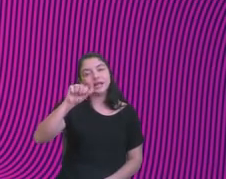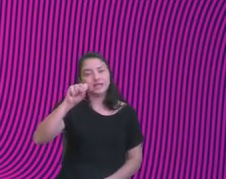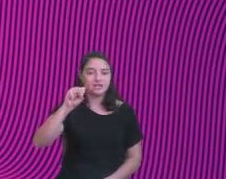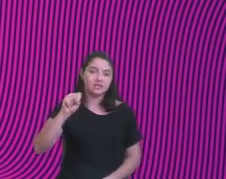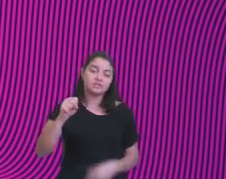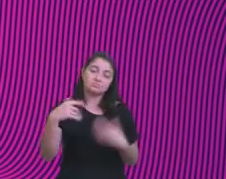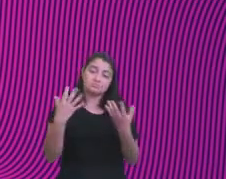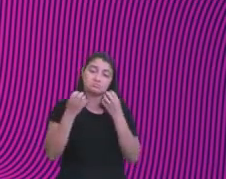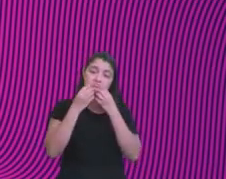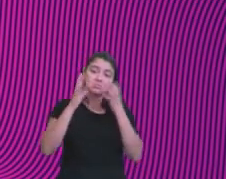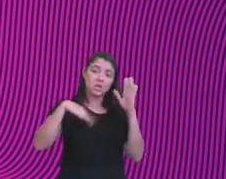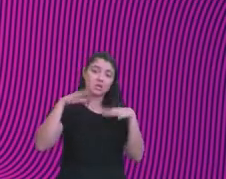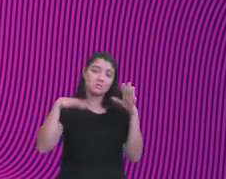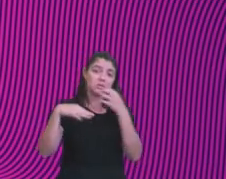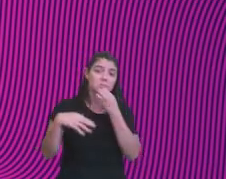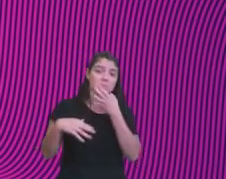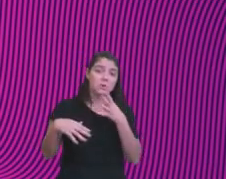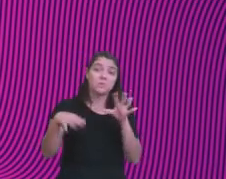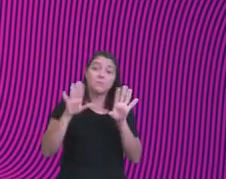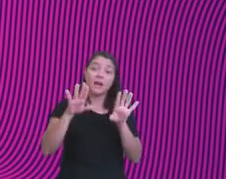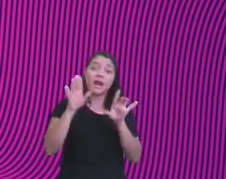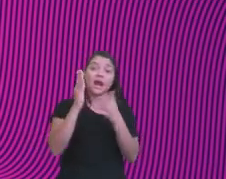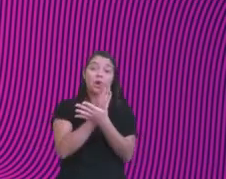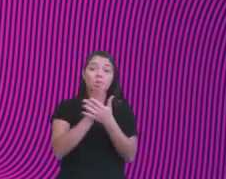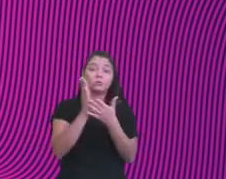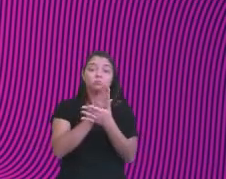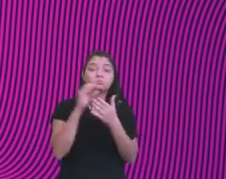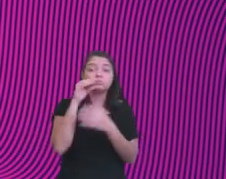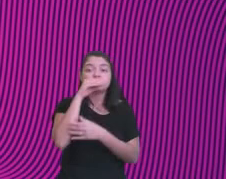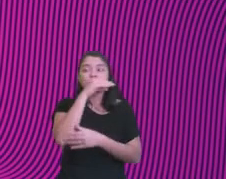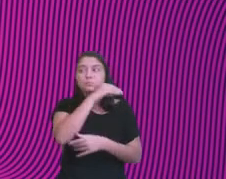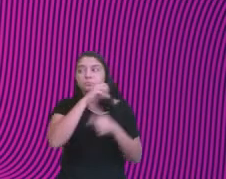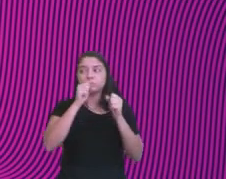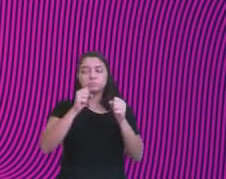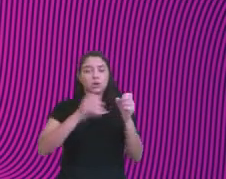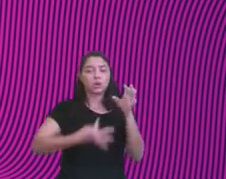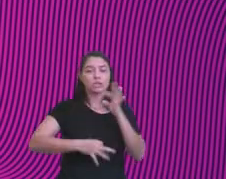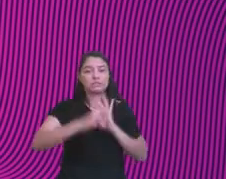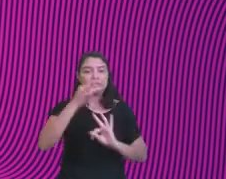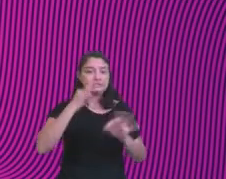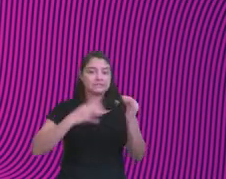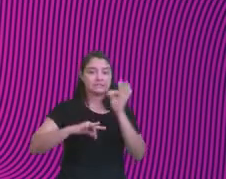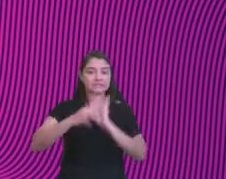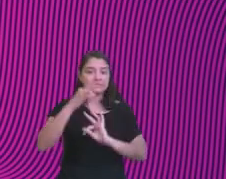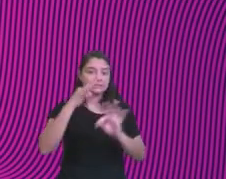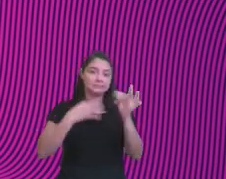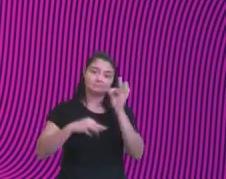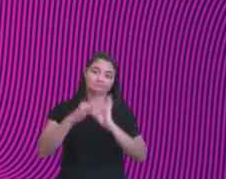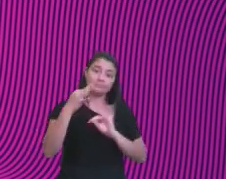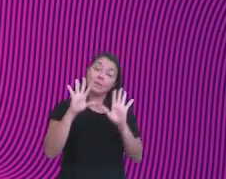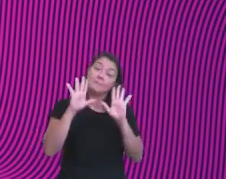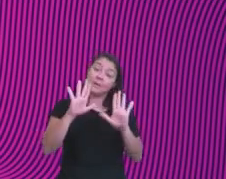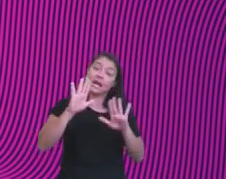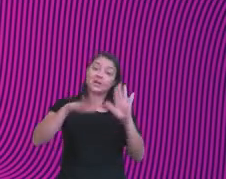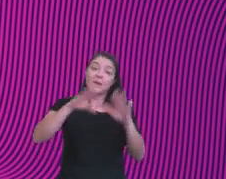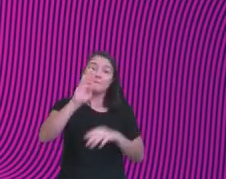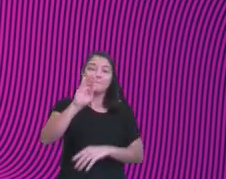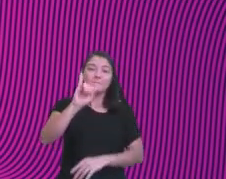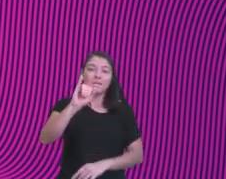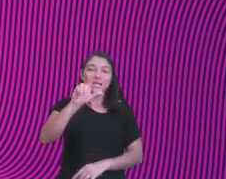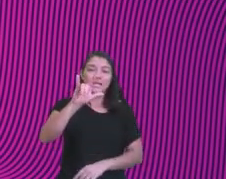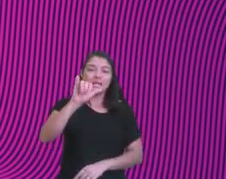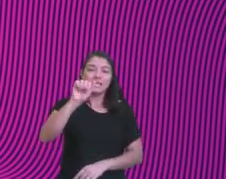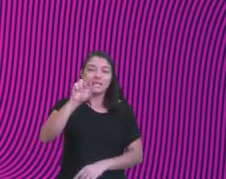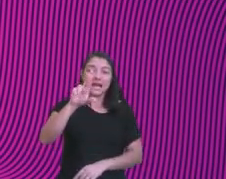pode afetar um pouco o tratamento, mas essa proximidade com via biliar pode ser um problema no sentido de